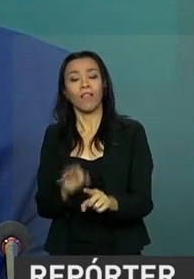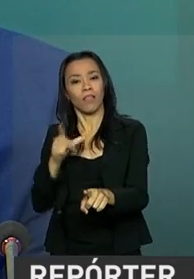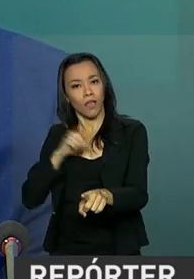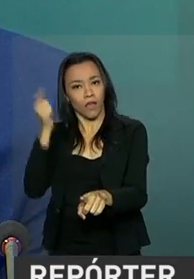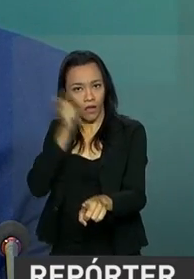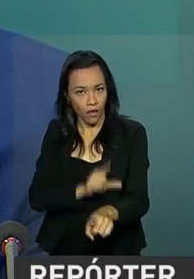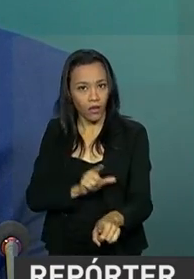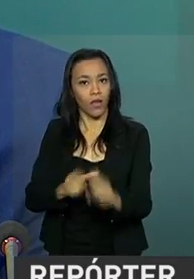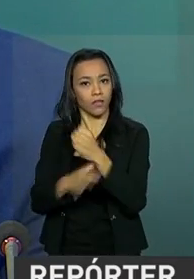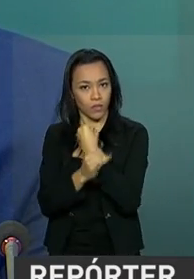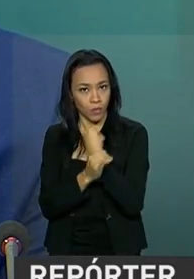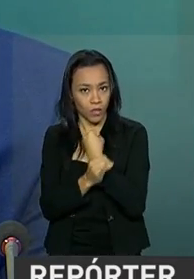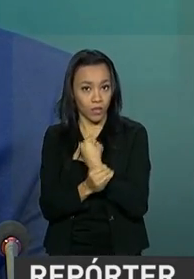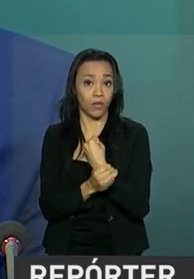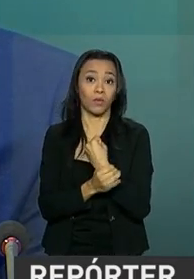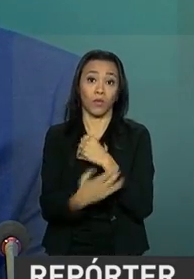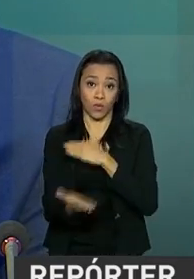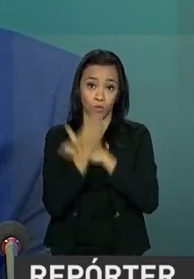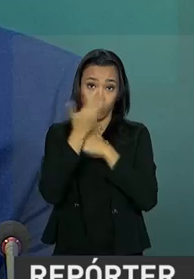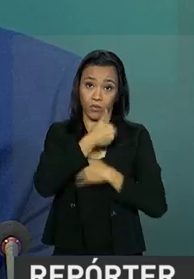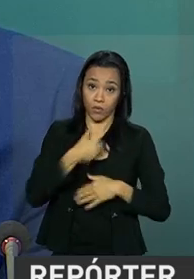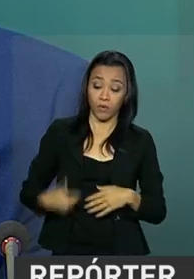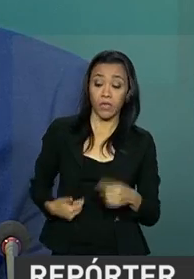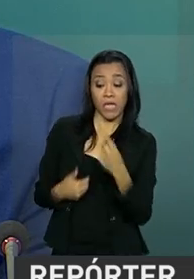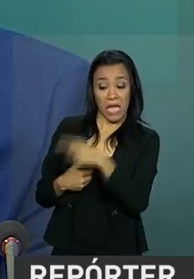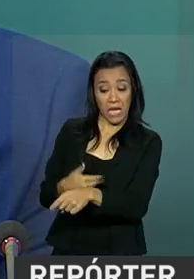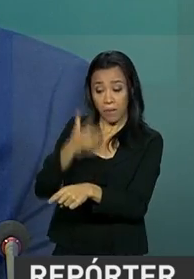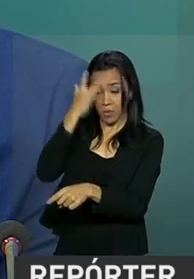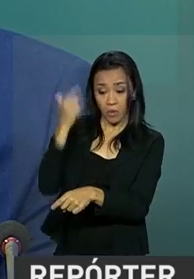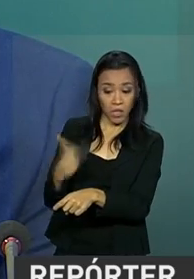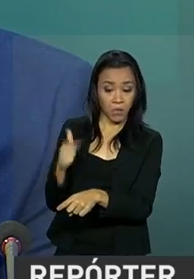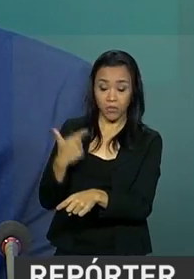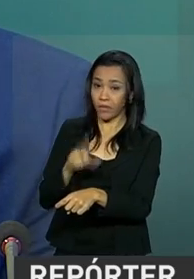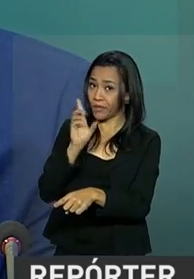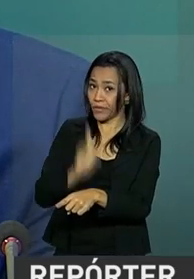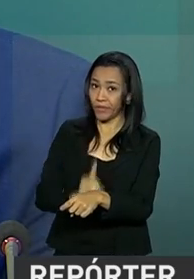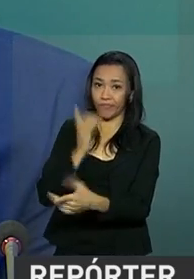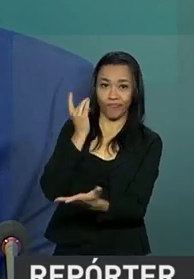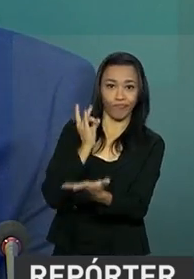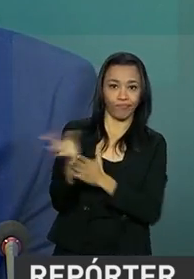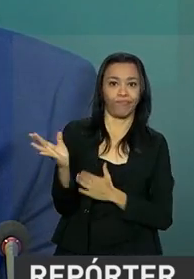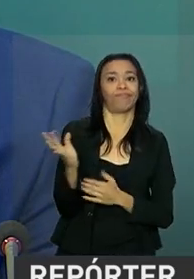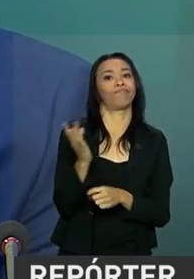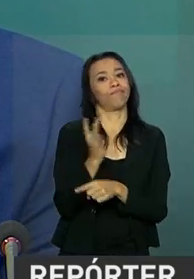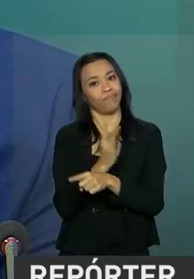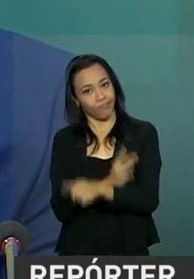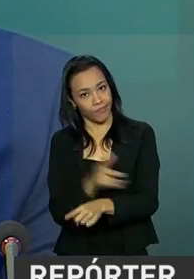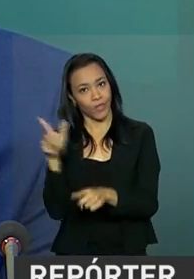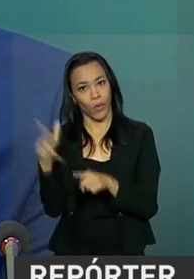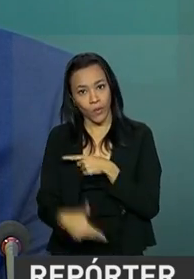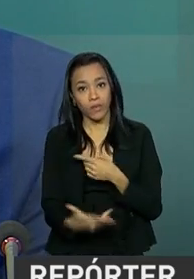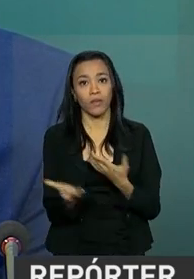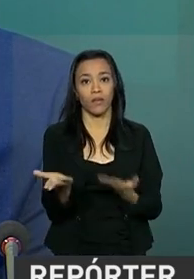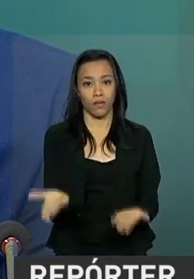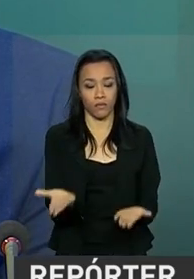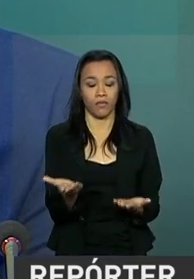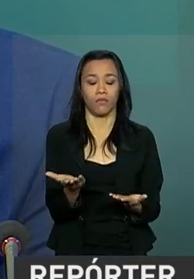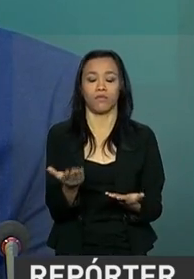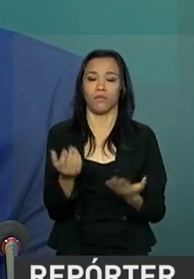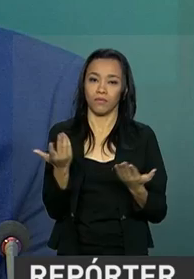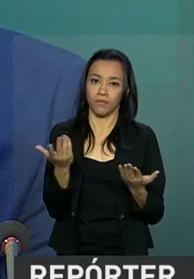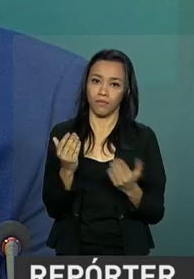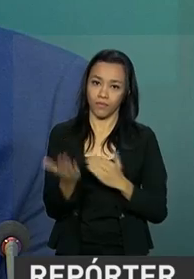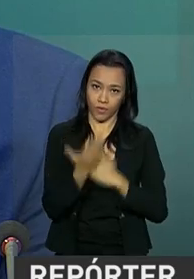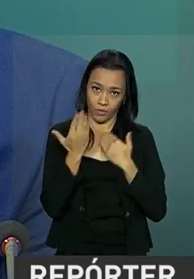o benefício Garantido e aqueles que não faz em jus a esse direito tenham sejam cortados desse desse